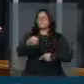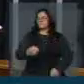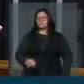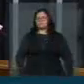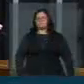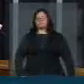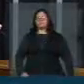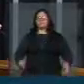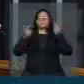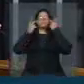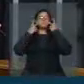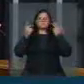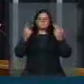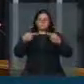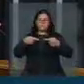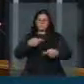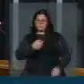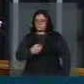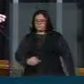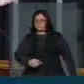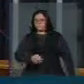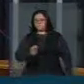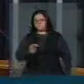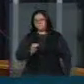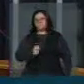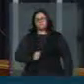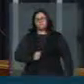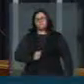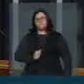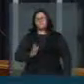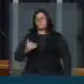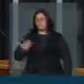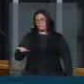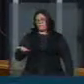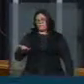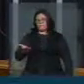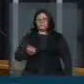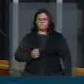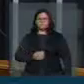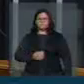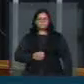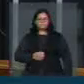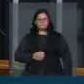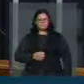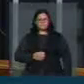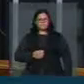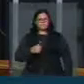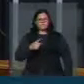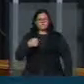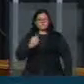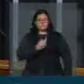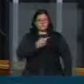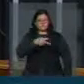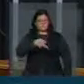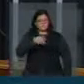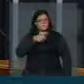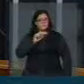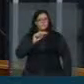Naturalmente, contra o governo. Qual o governo? Na nossa percepção,